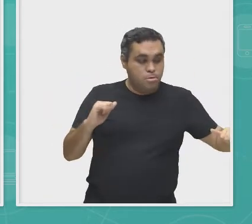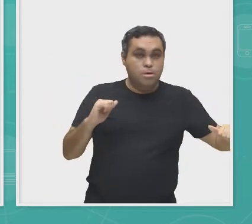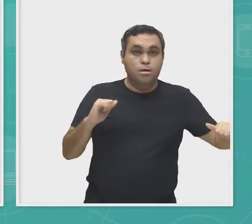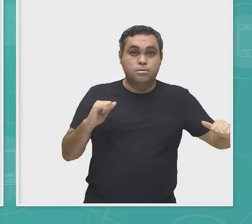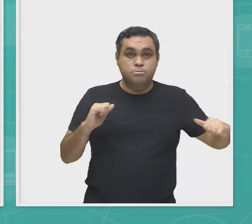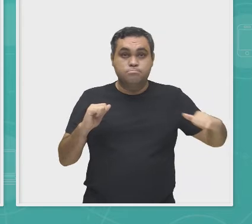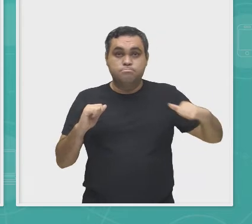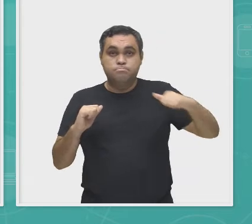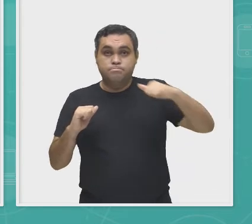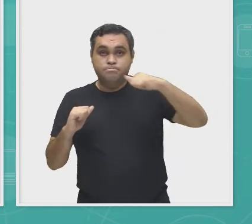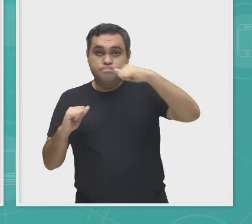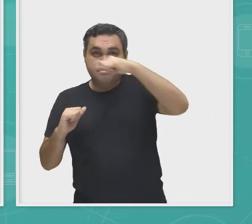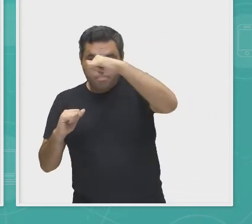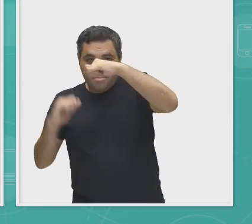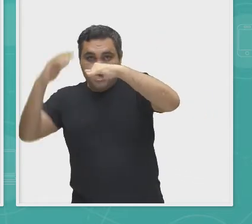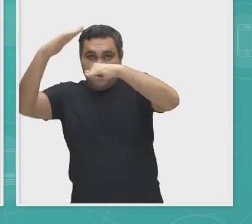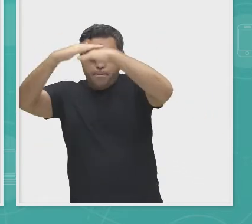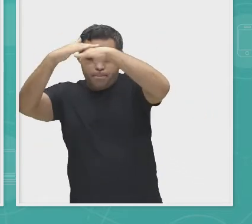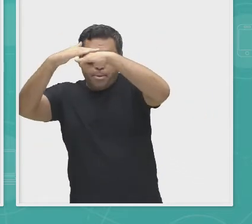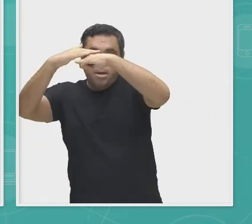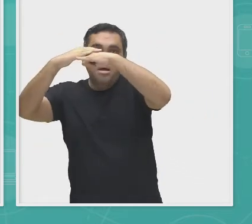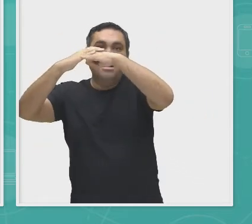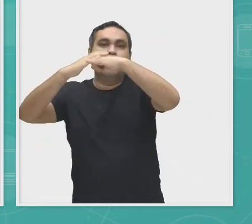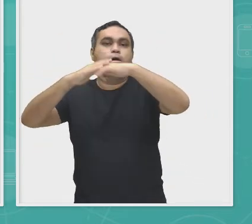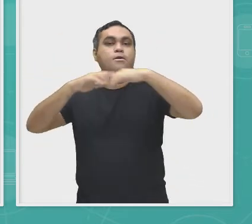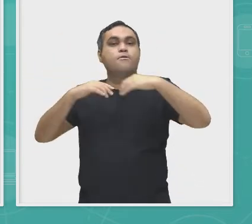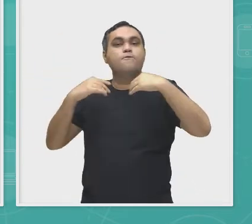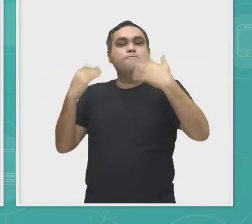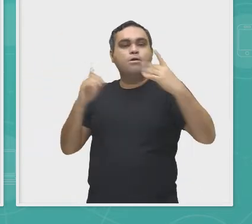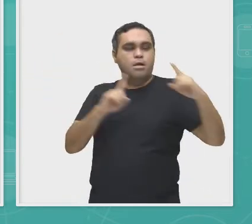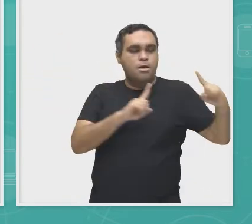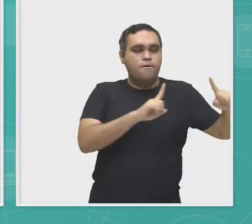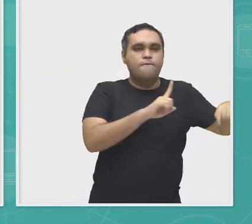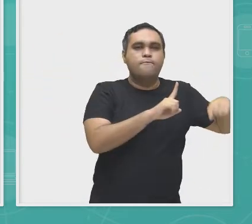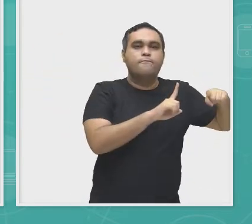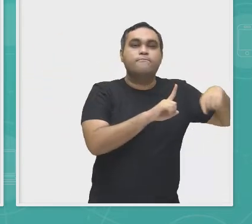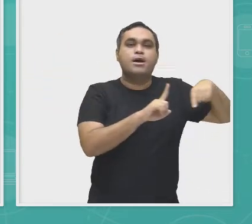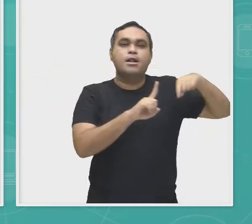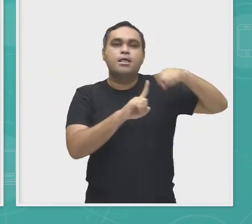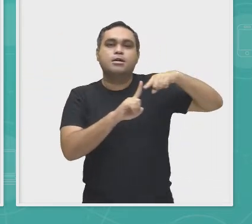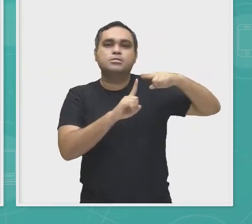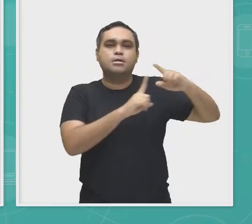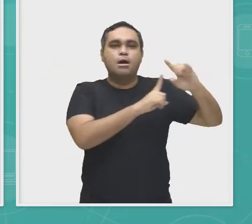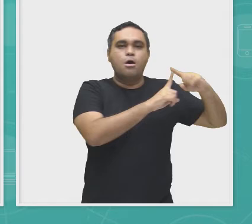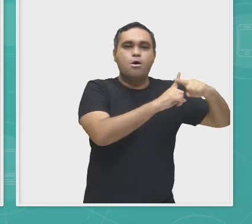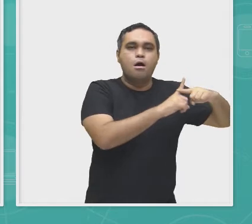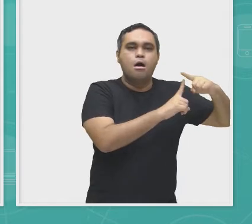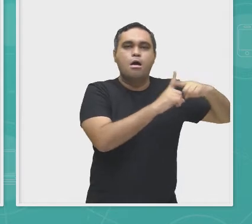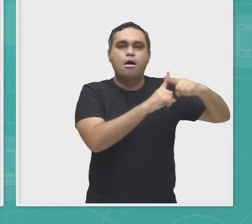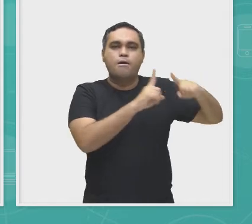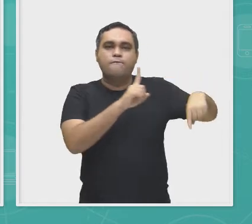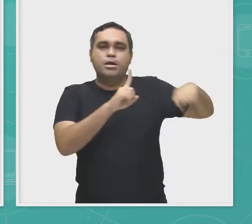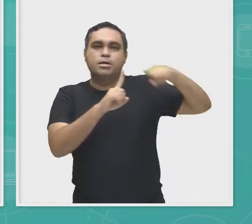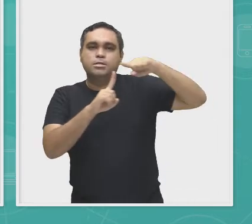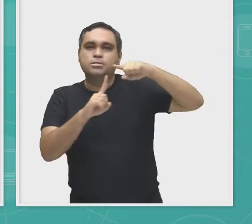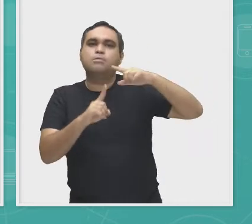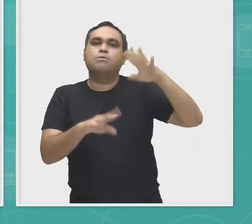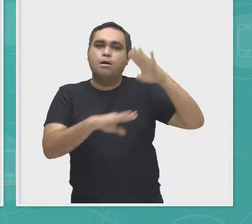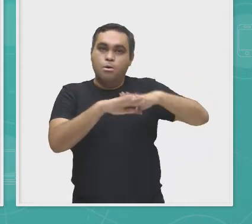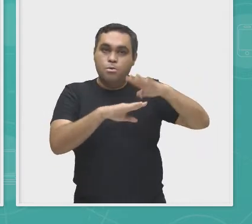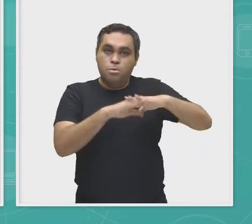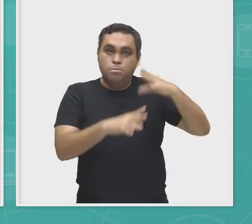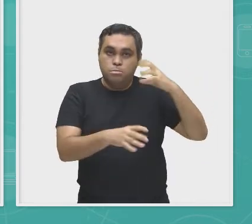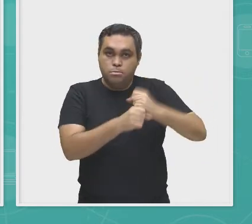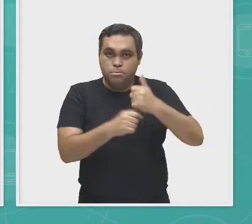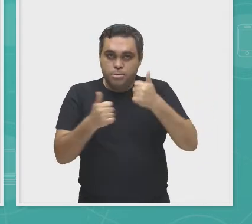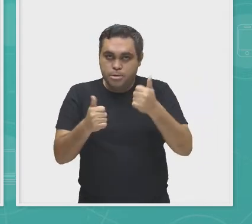quanto variou a temperatura externa. Olha só a palavra-chave aqui, variou. Queridos alunos, espero vocês aí na interatividade